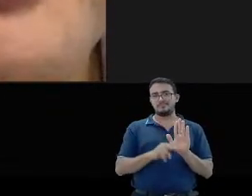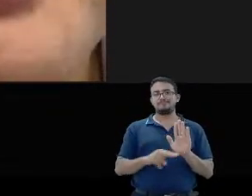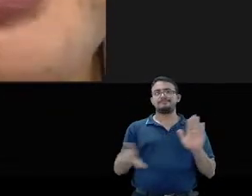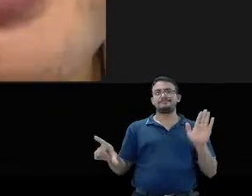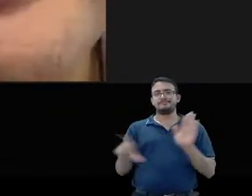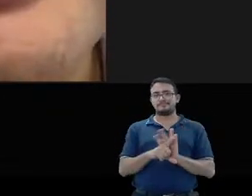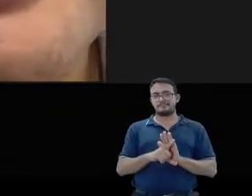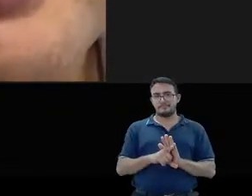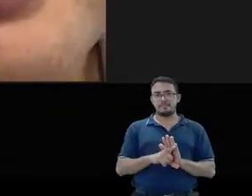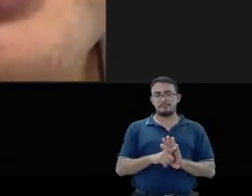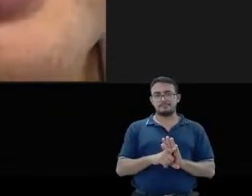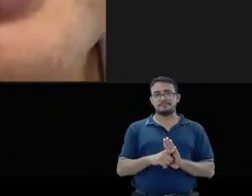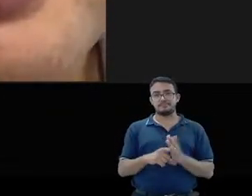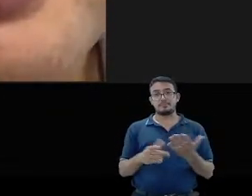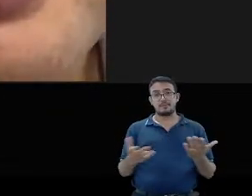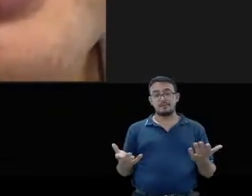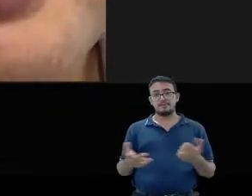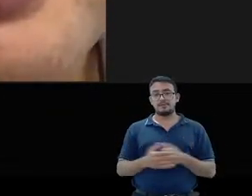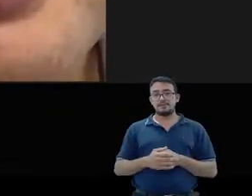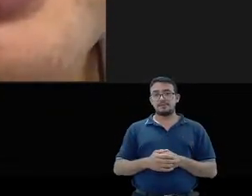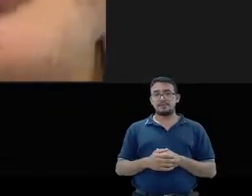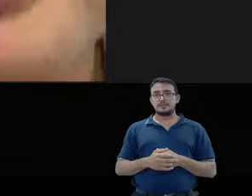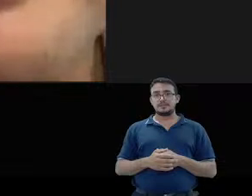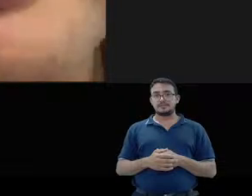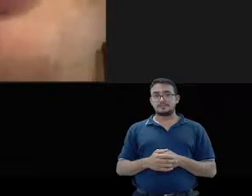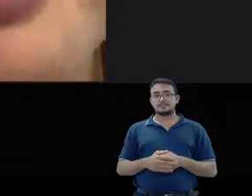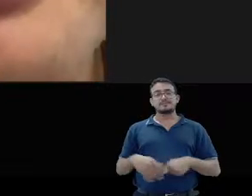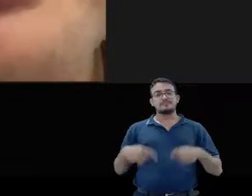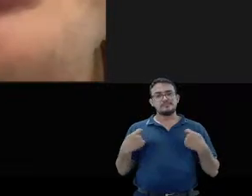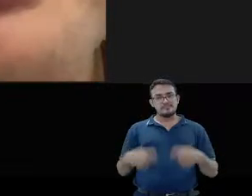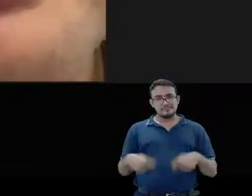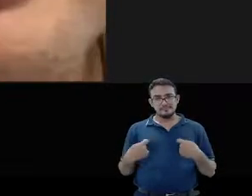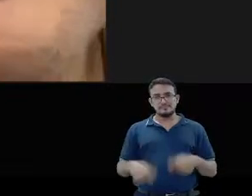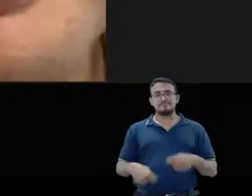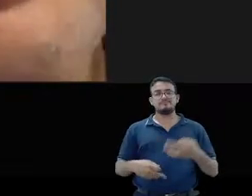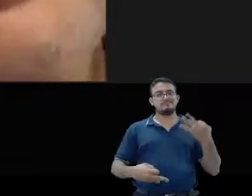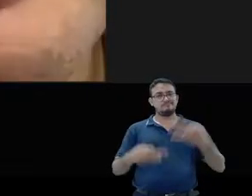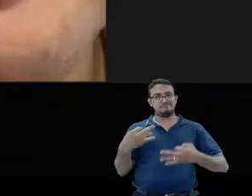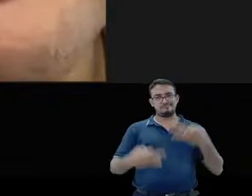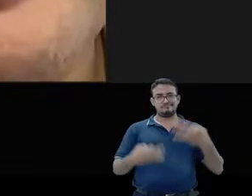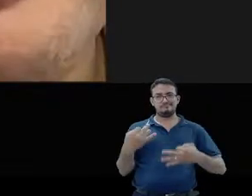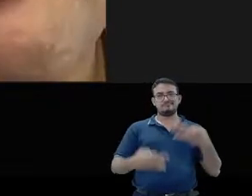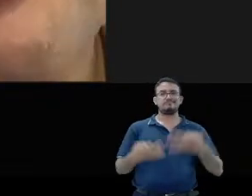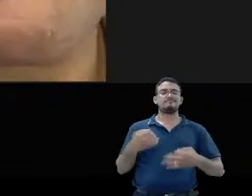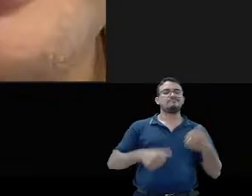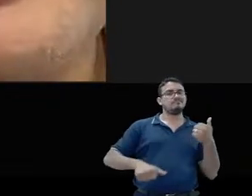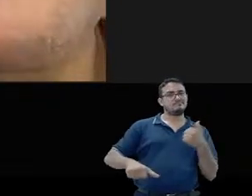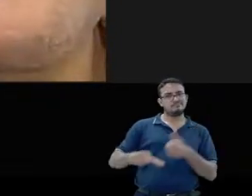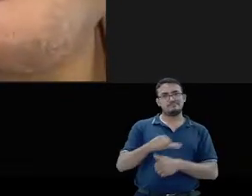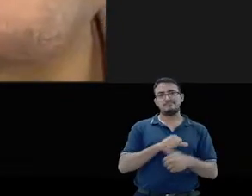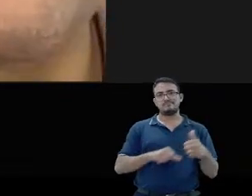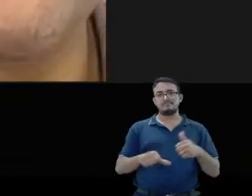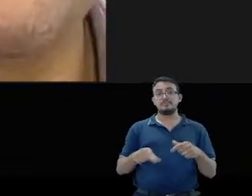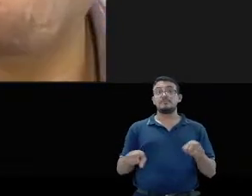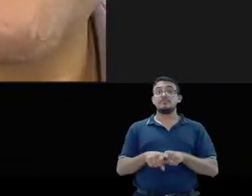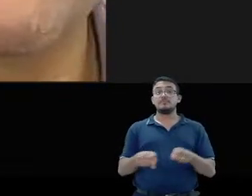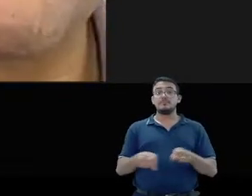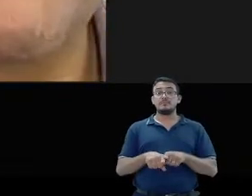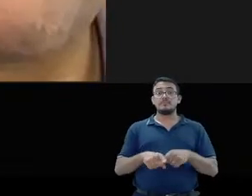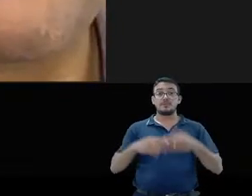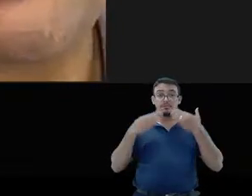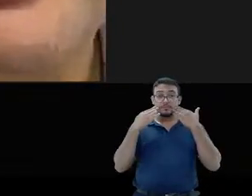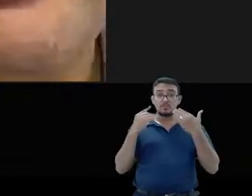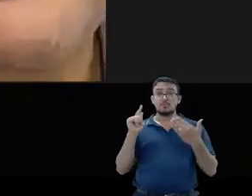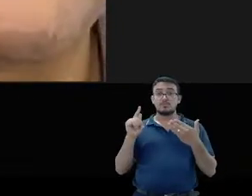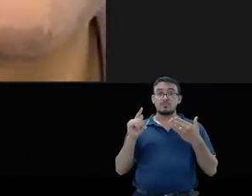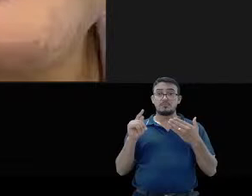é suficiente a impor a reforma do julgado neste particular. Sendo pertinente ainda pontuar que as